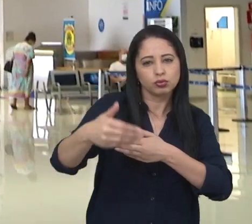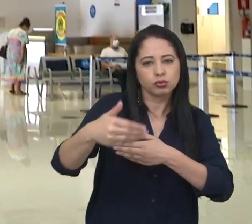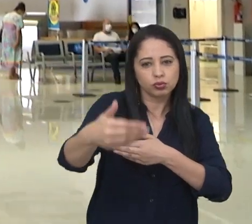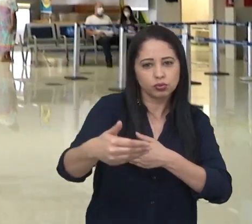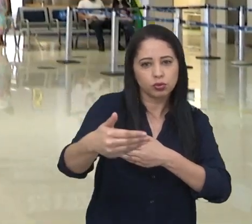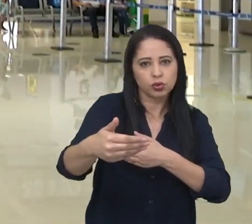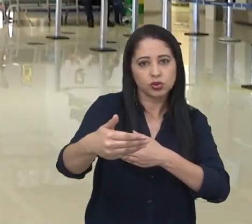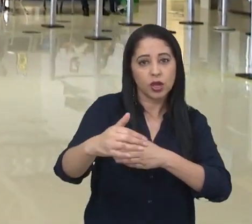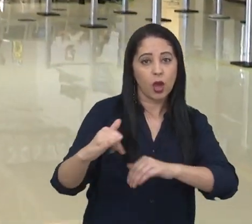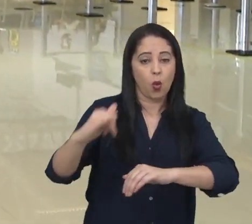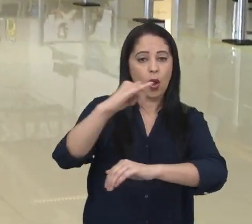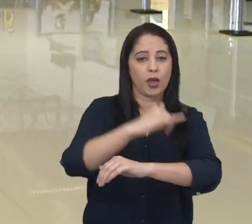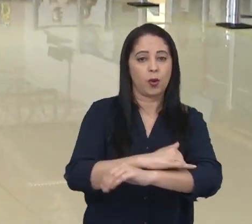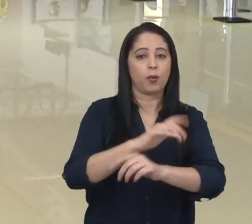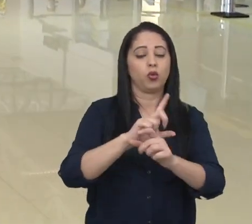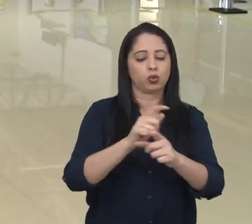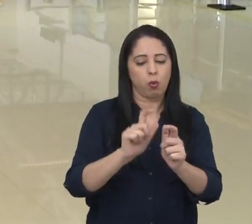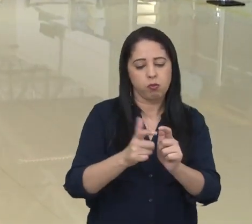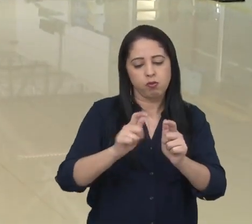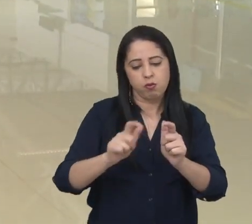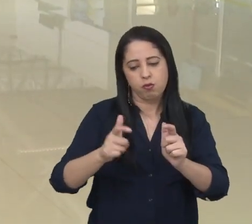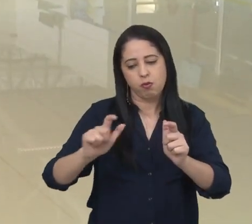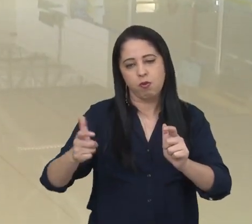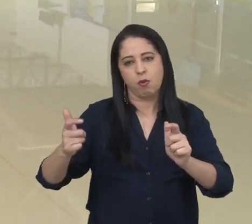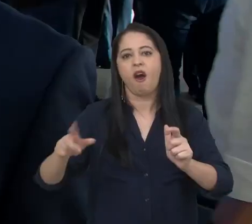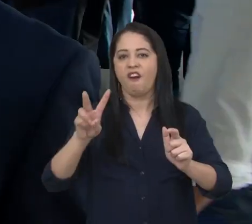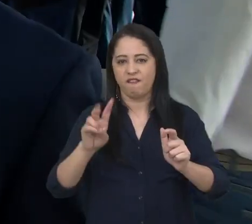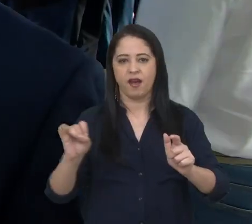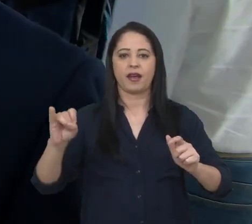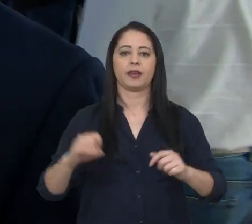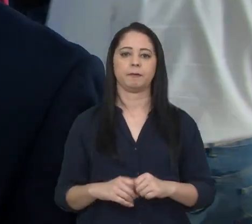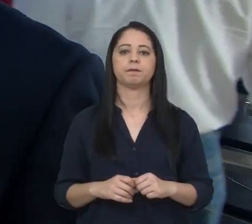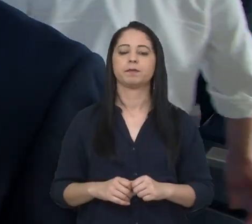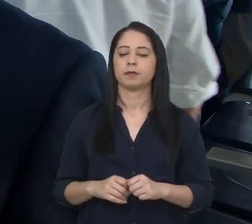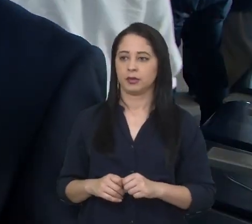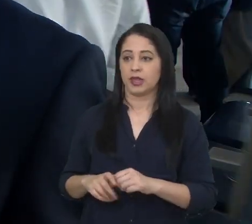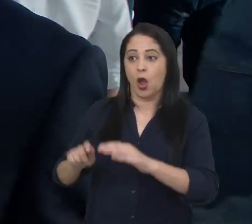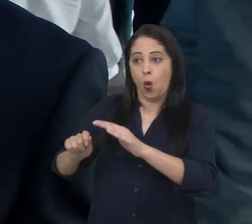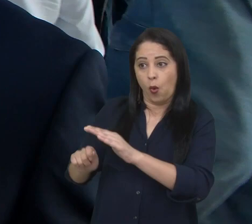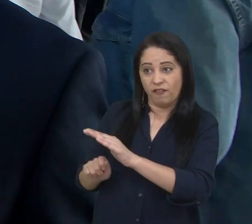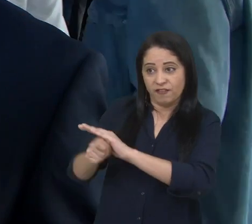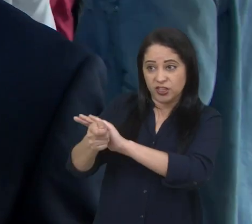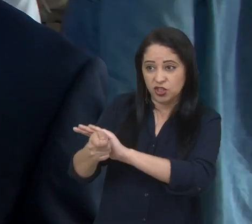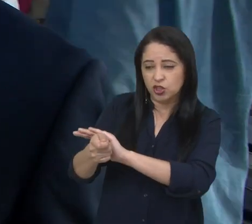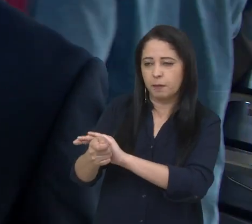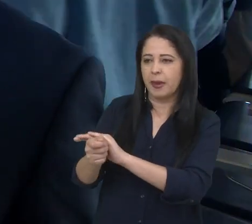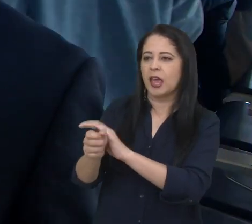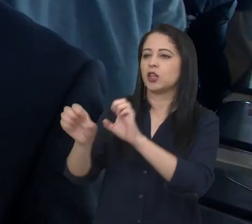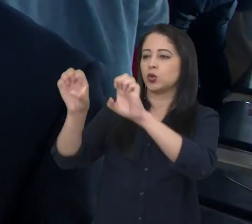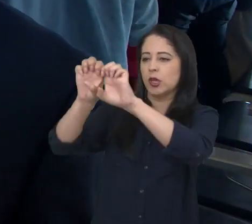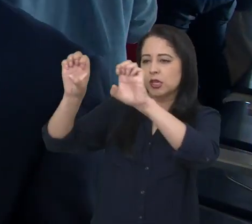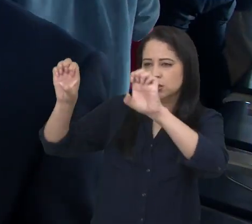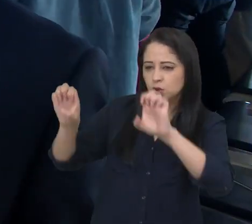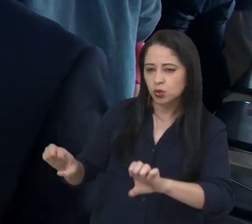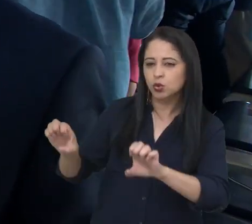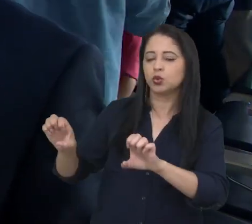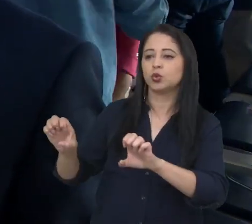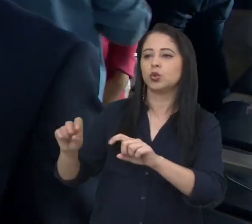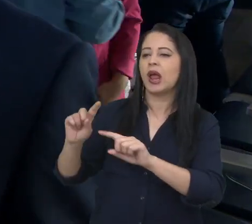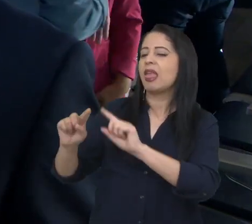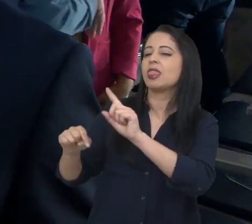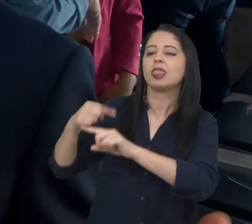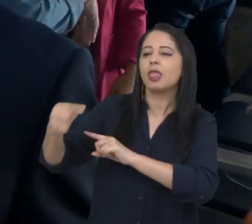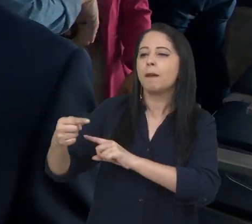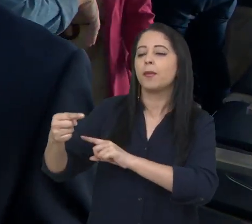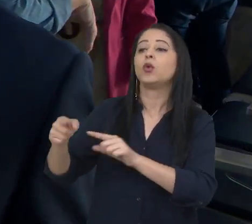o plano é aumentar o trabalho de expansão no local. O nosso maior investimento vai ser a manutenção dessa infraestrutura ao longo do